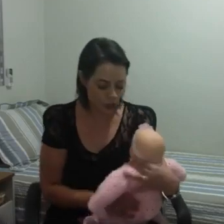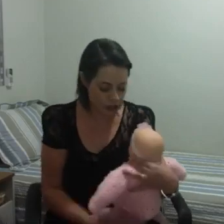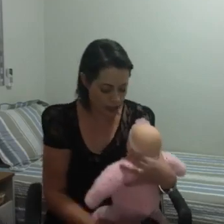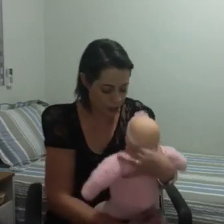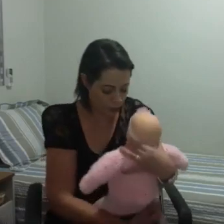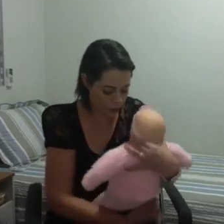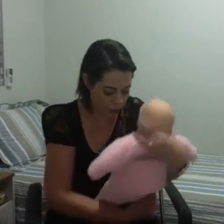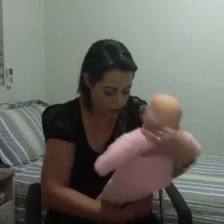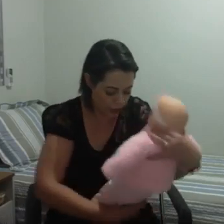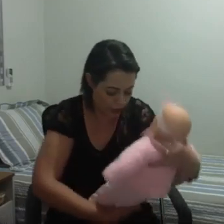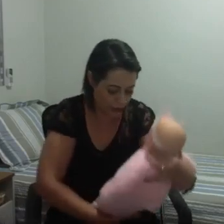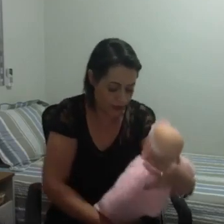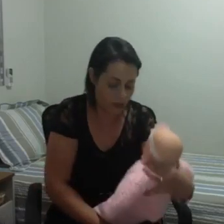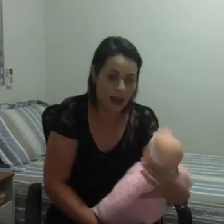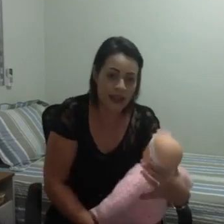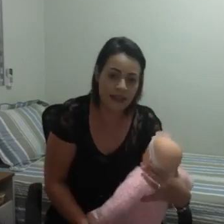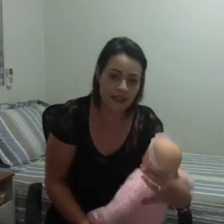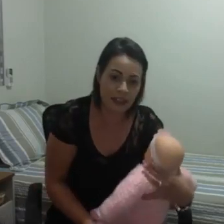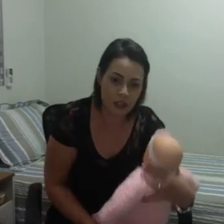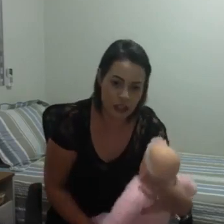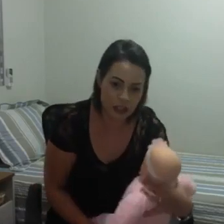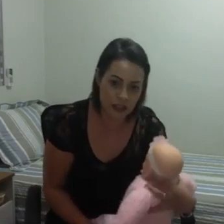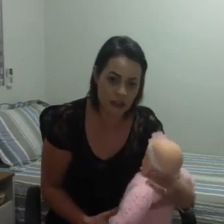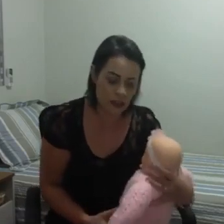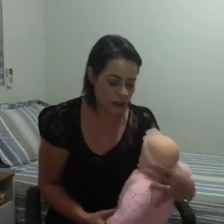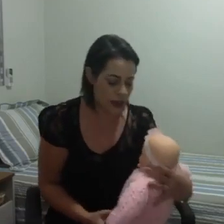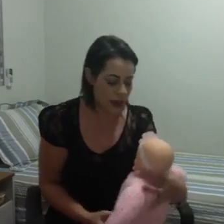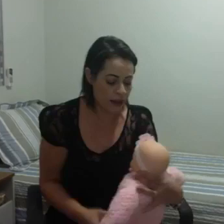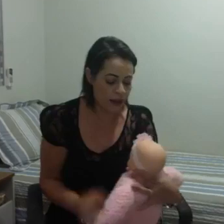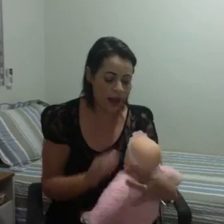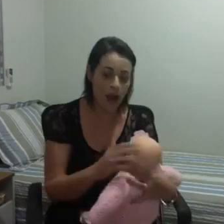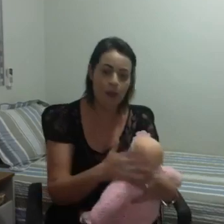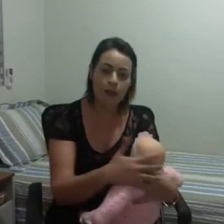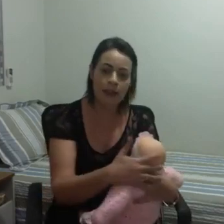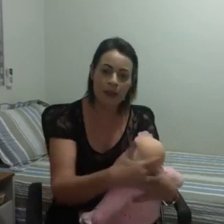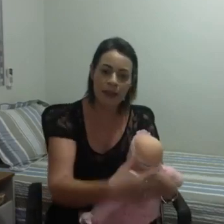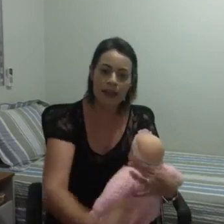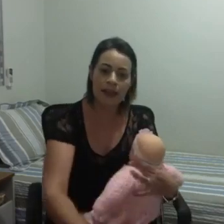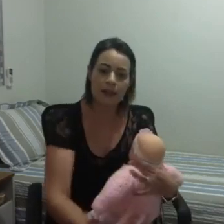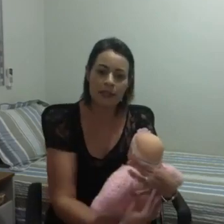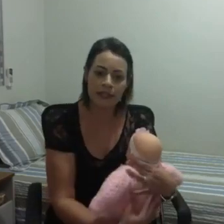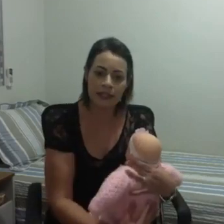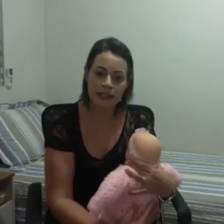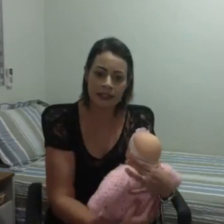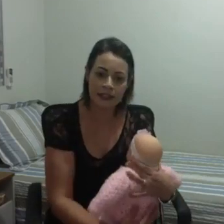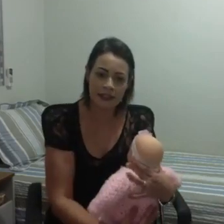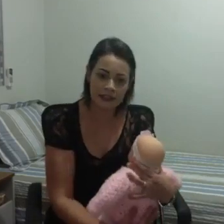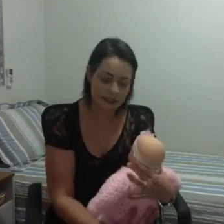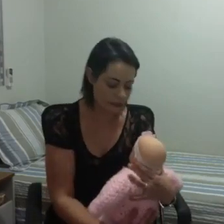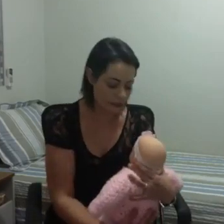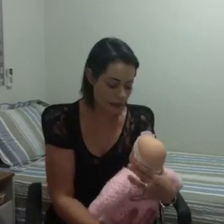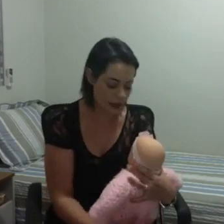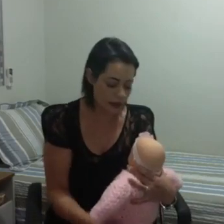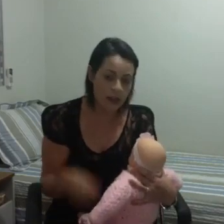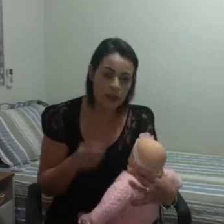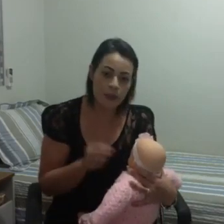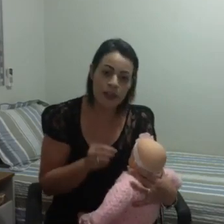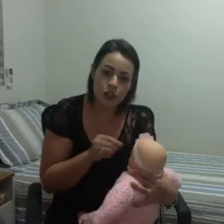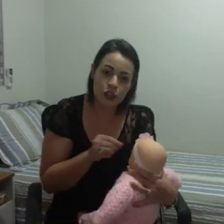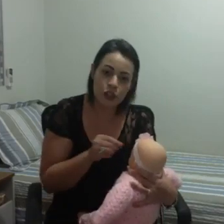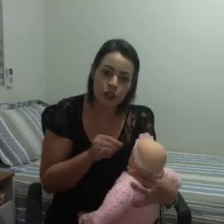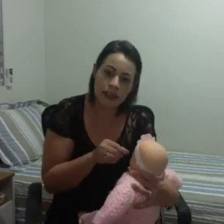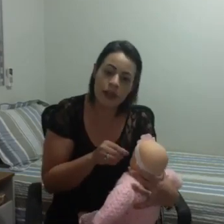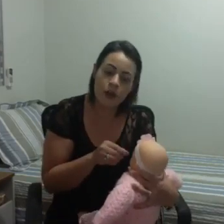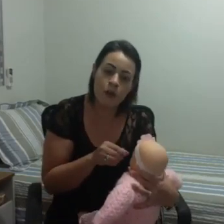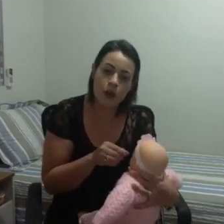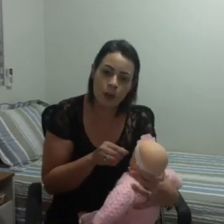Porque a gente tem que posicionar a criança mais sentadinha, tá? Apoiar bem a cabecinha da criança, tá? Para a